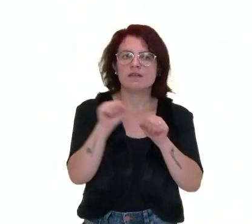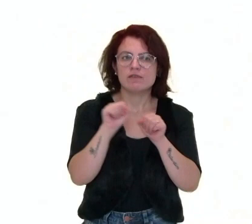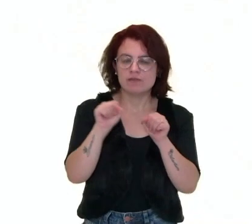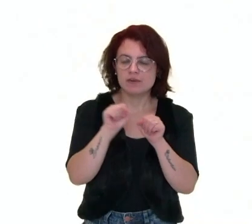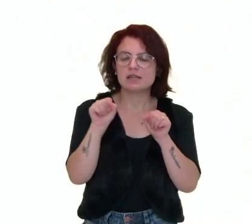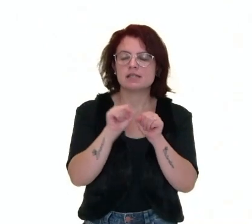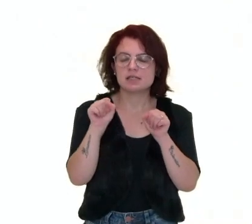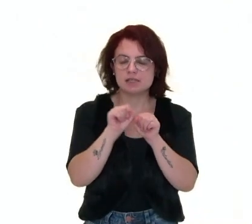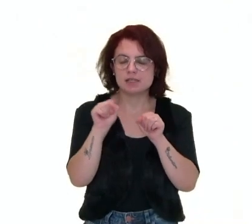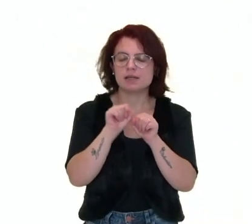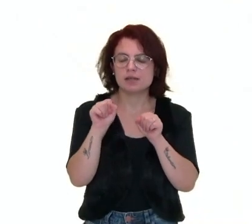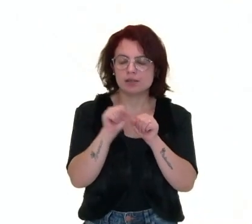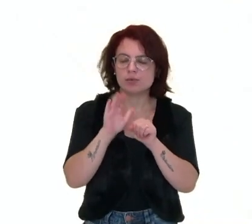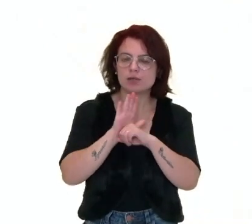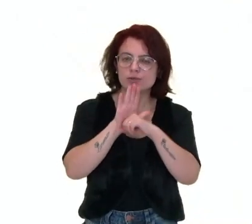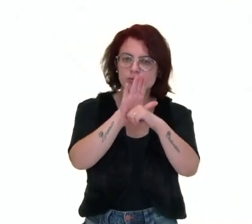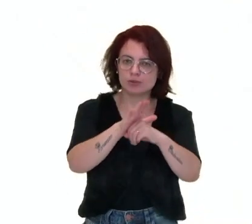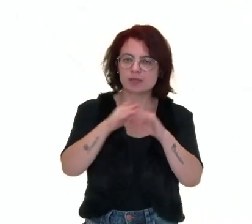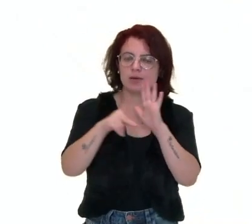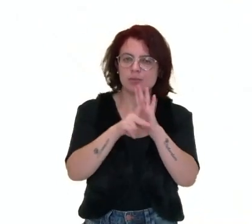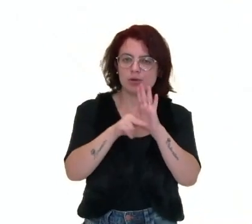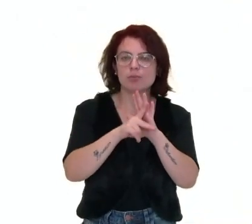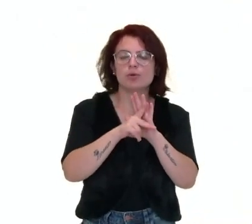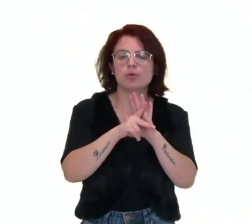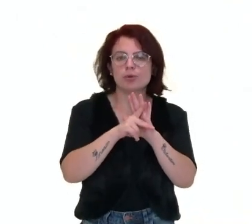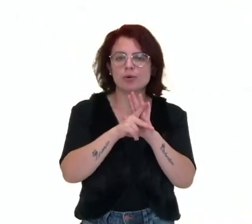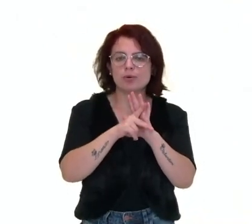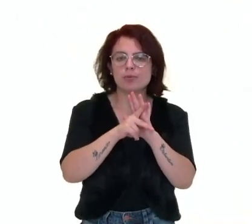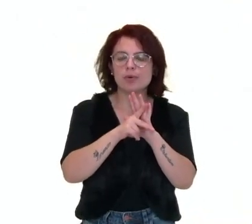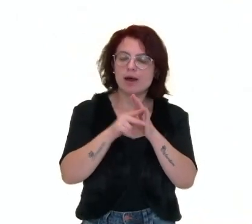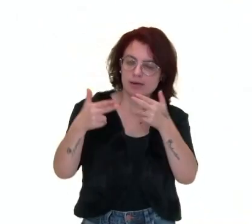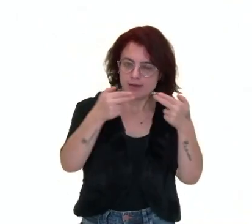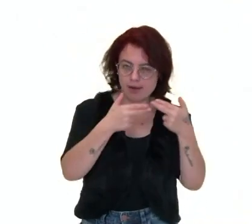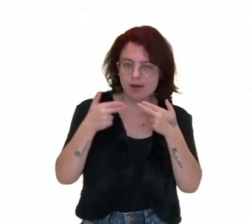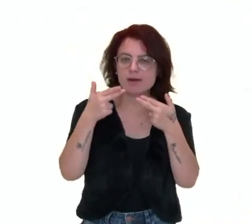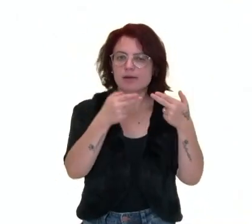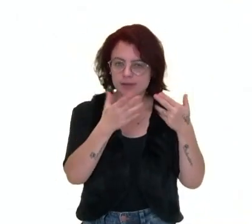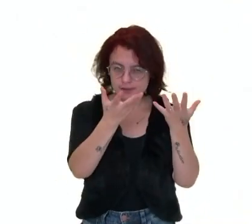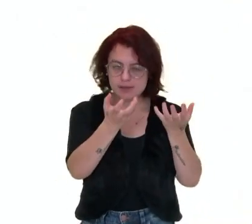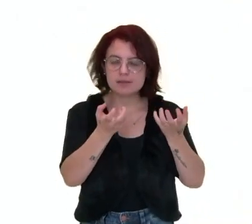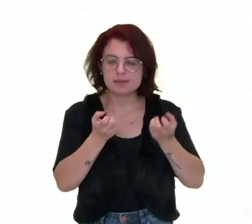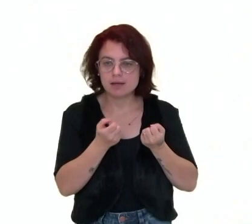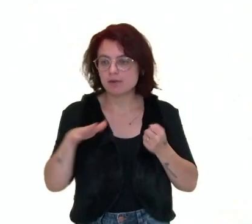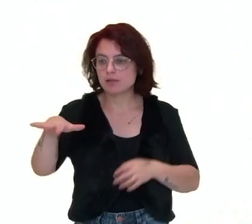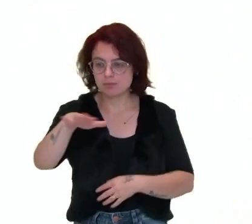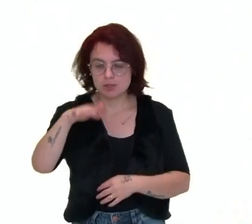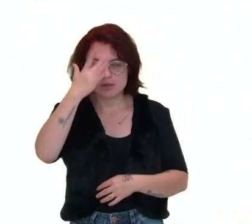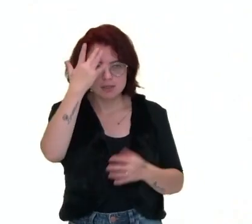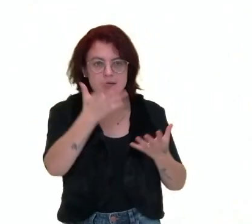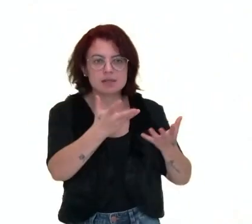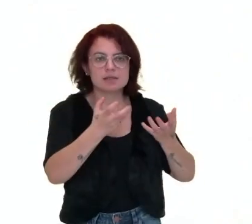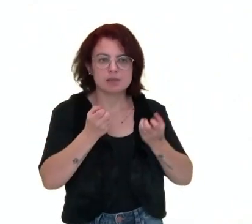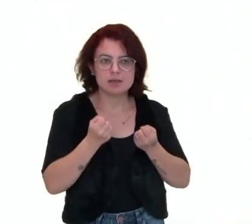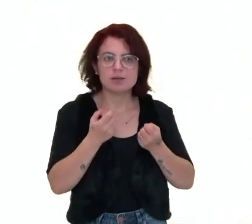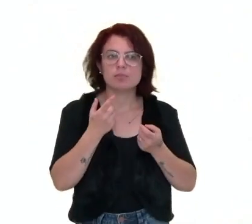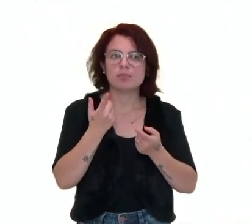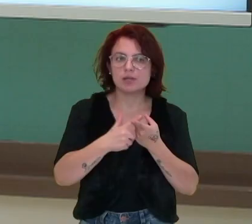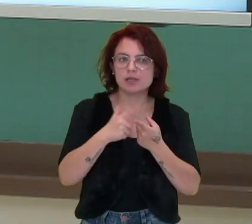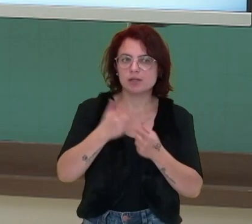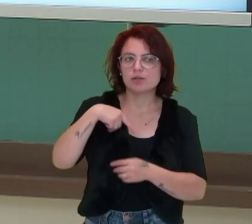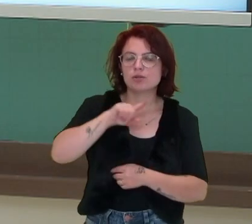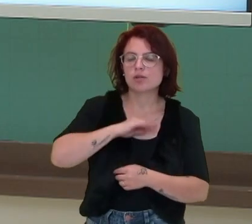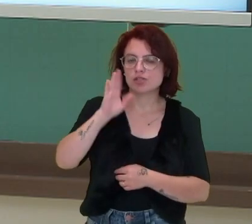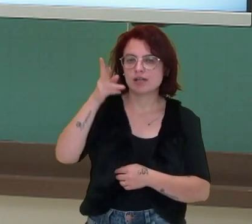aceitos, incrível que pareça, por grande maioria, porque todo mundo estava achando que a tecnologia era essa grande ventilidade. Lembrando que nós tínhamos já, a Alemanha